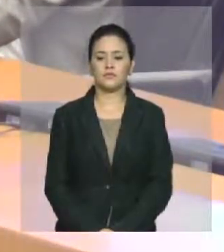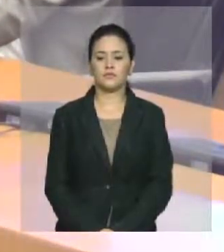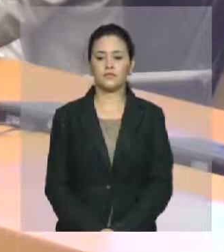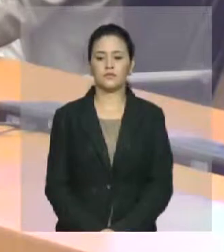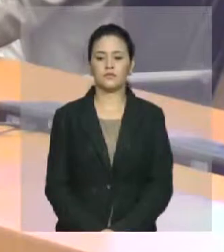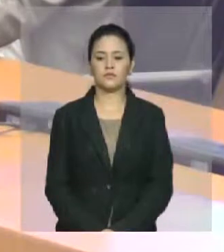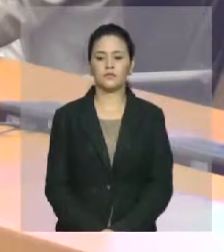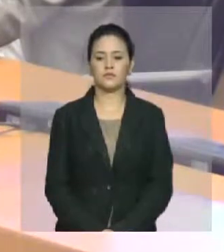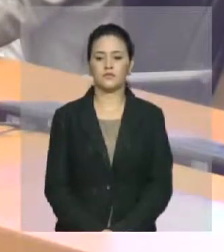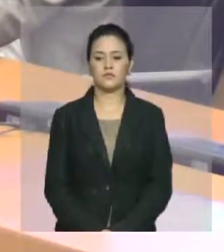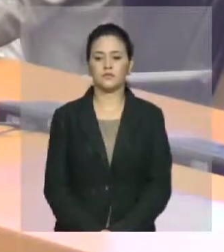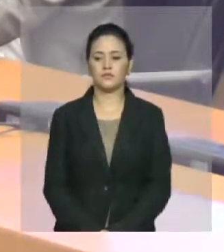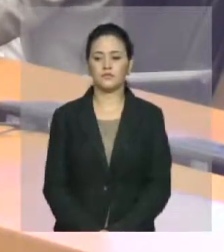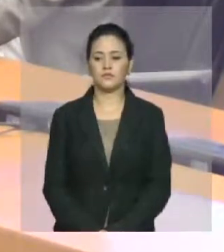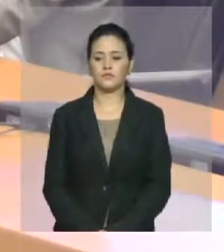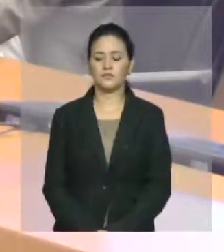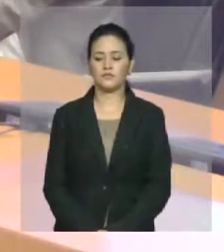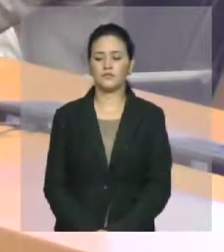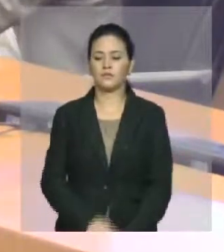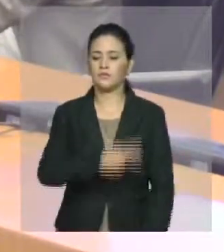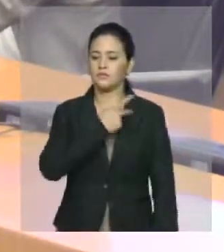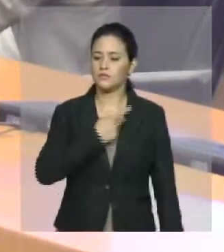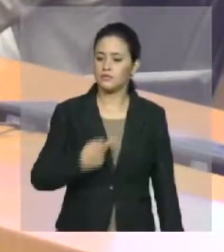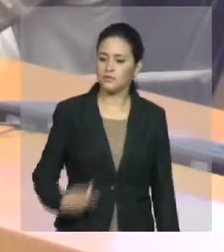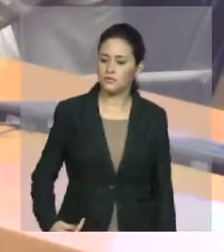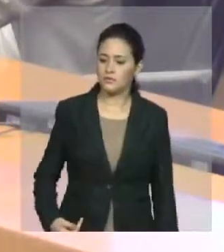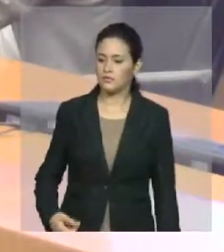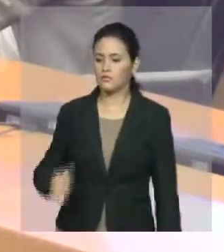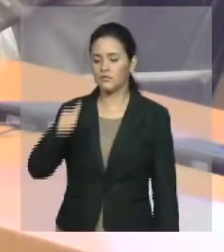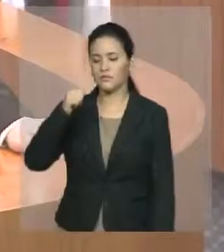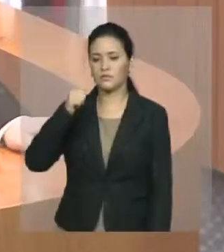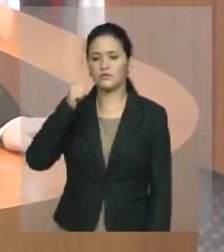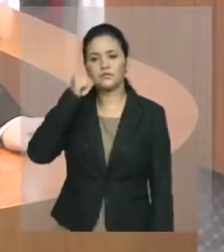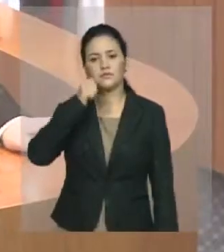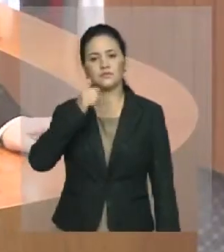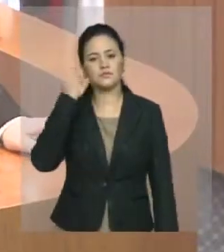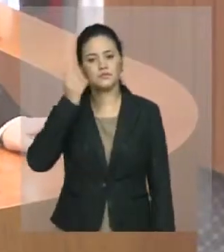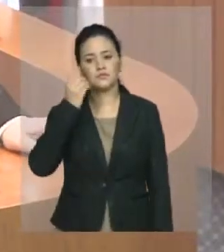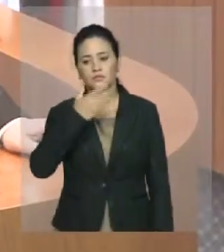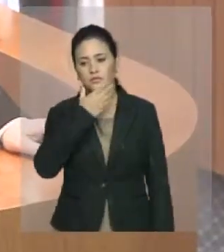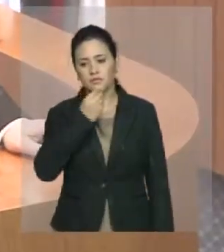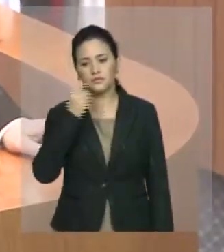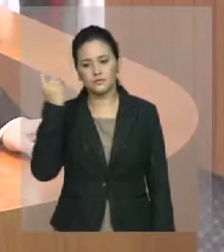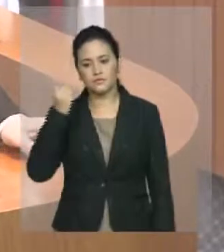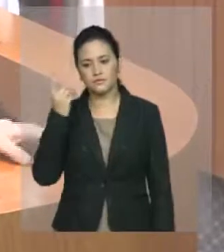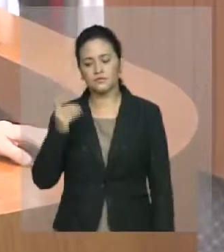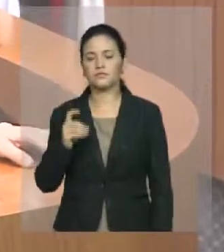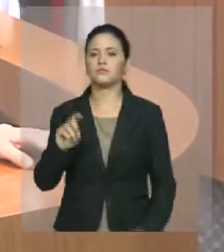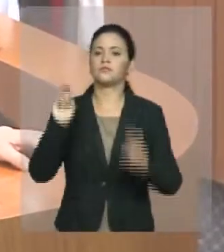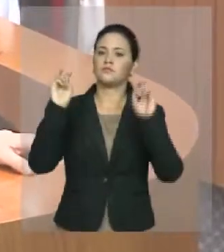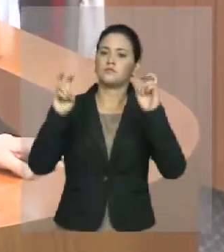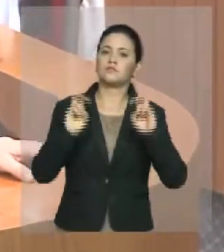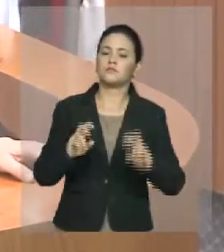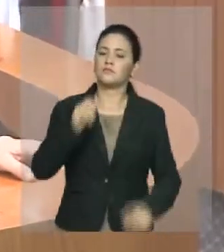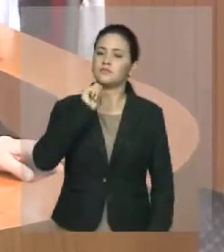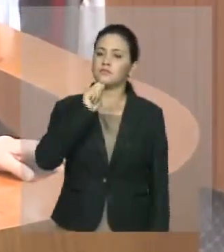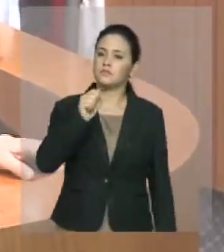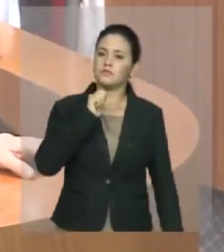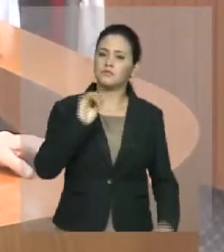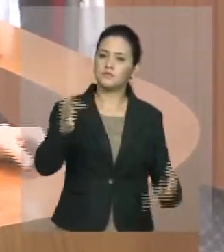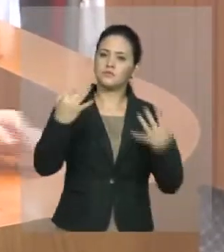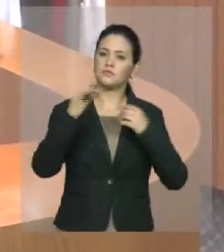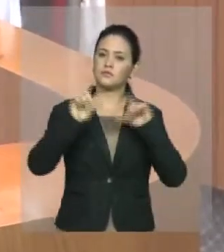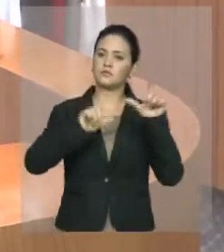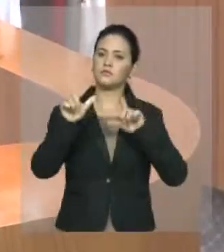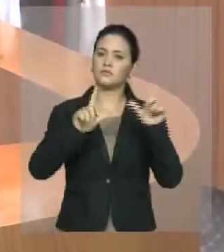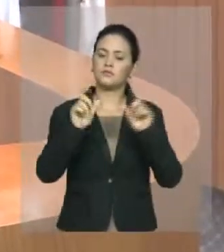Senhor presidente, senhores deputados, senhoras deputadas, galeria, imprensa, telespectadores da TV